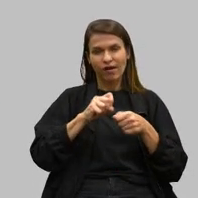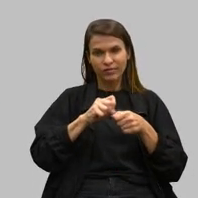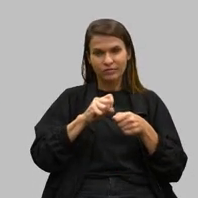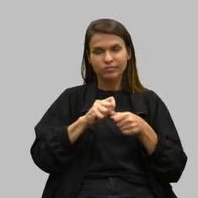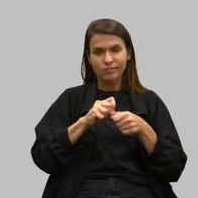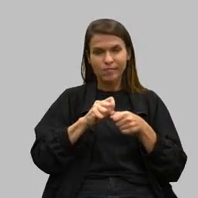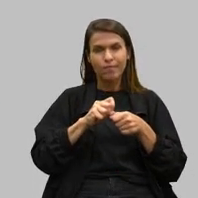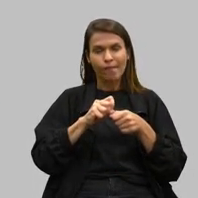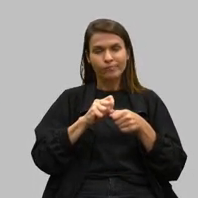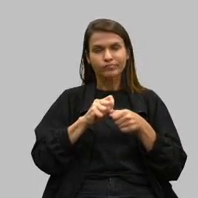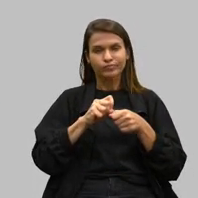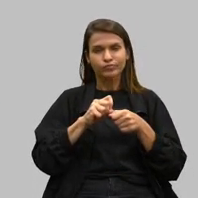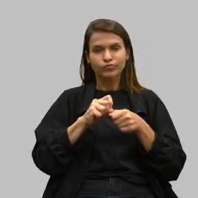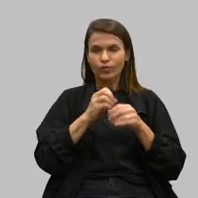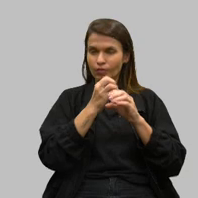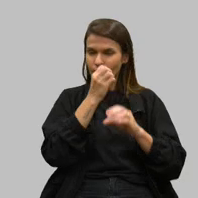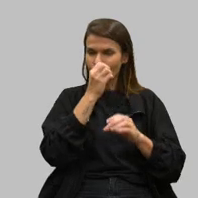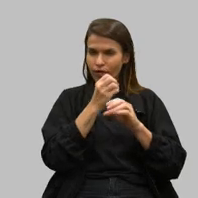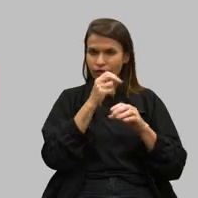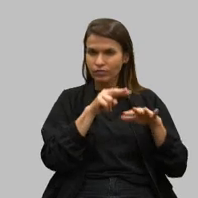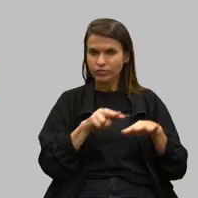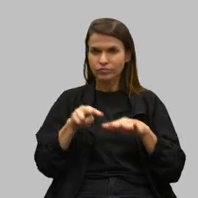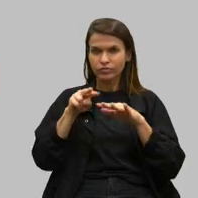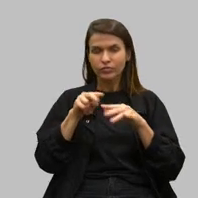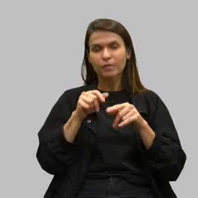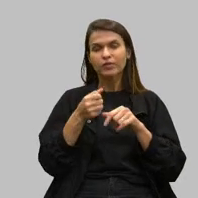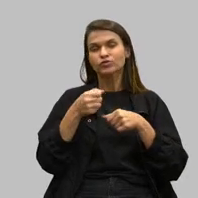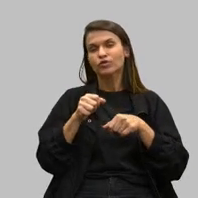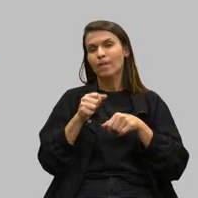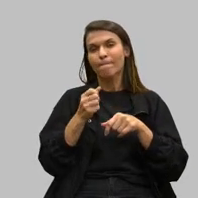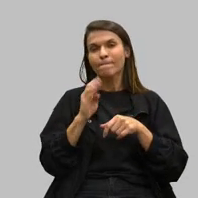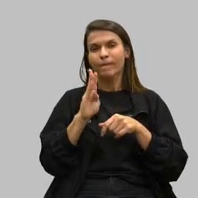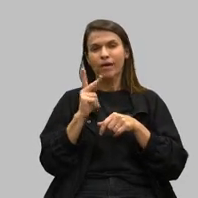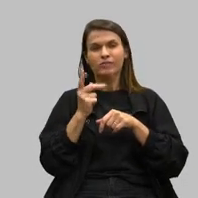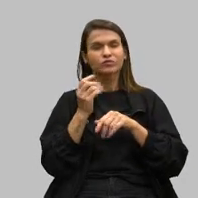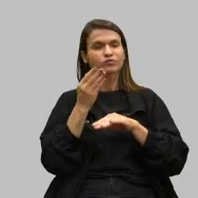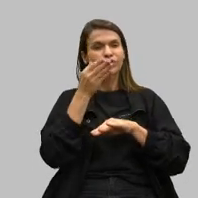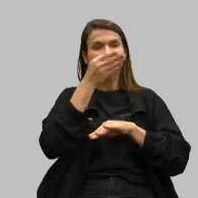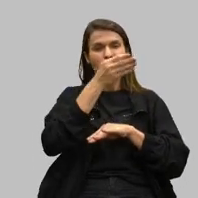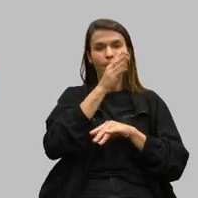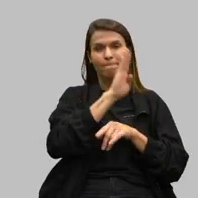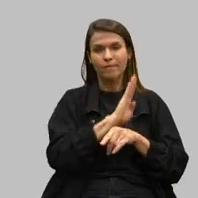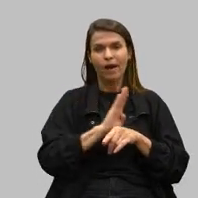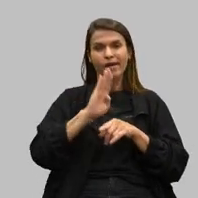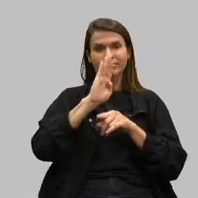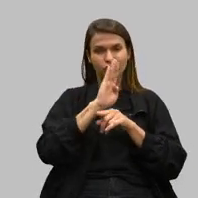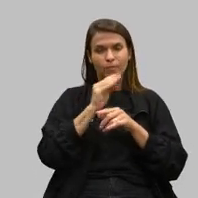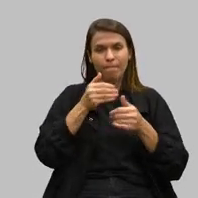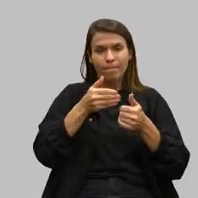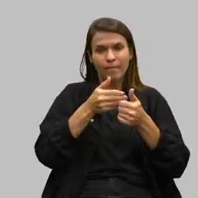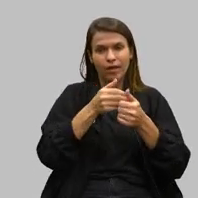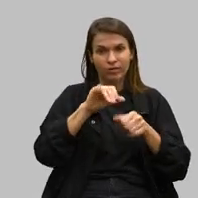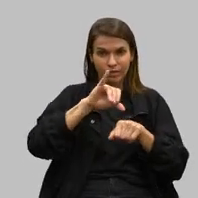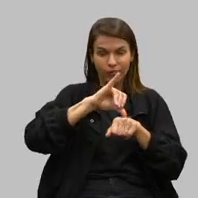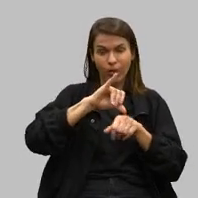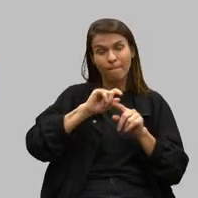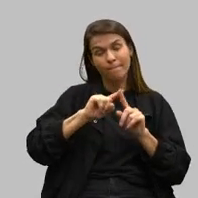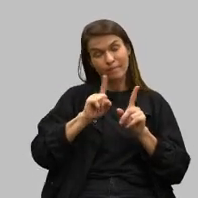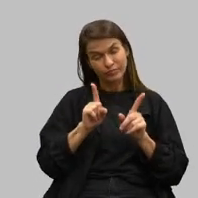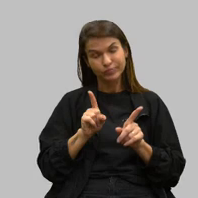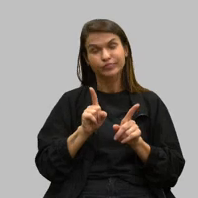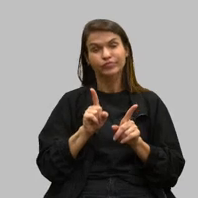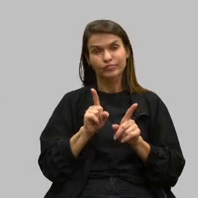E, numa certa ocasião, ele precisou sair de Belo Horizonte para fazer essa diálise em Betim, perto da capital, mas, mesmo assim,